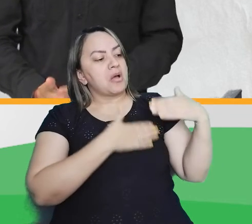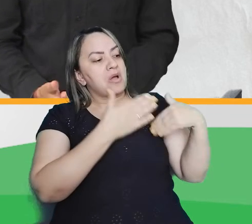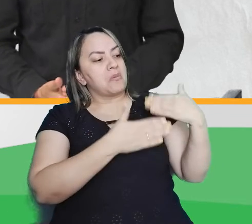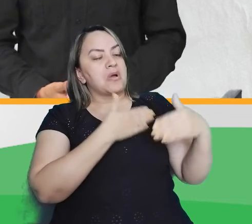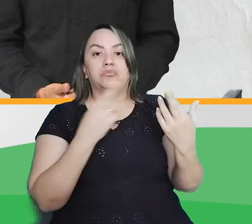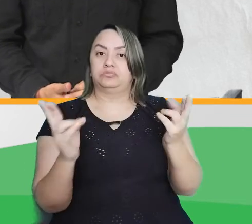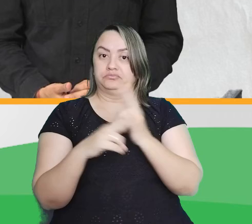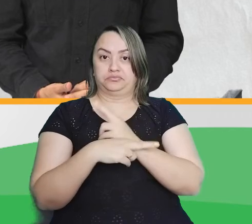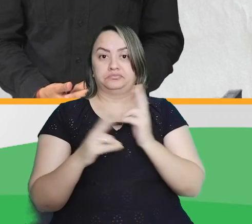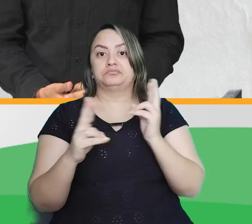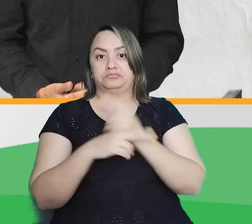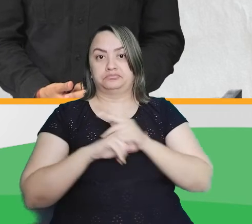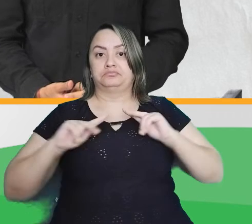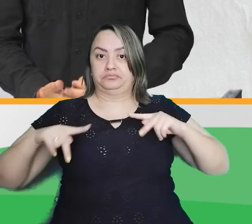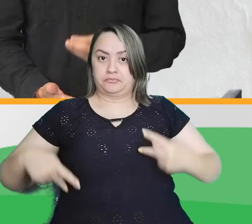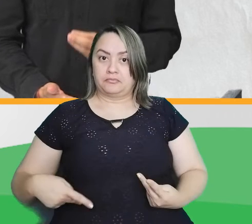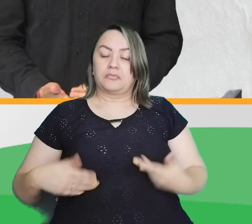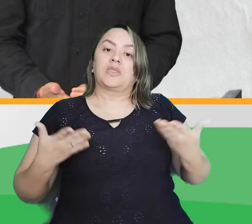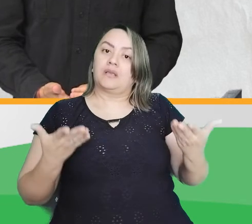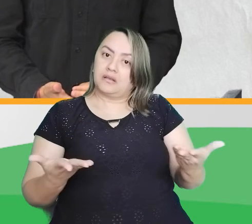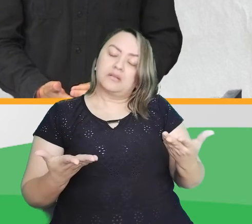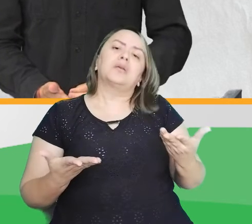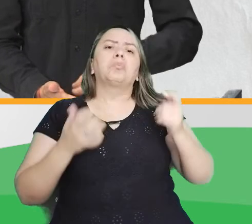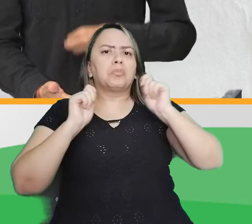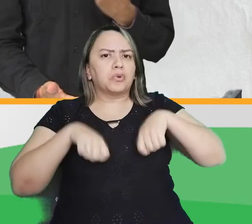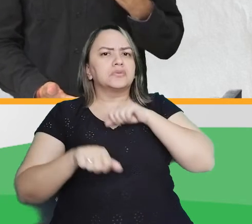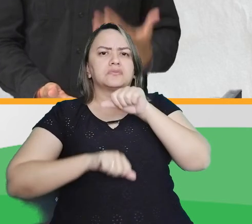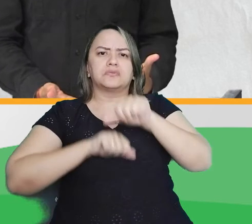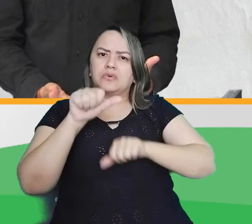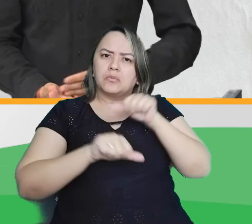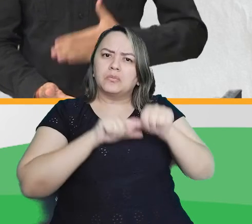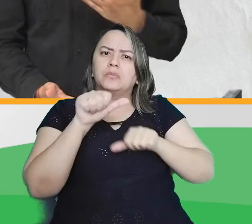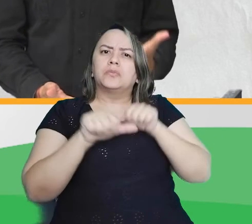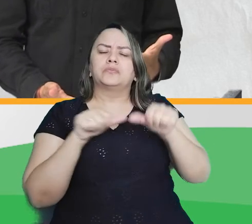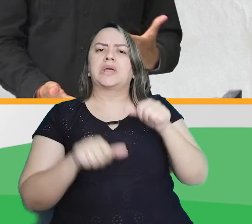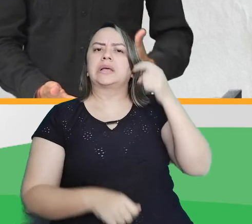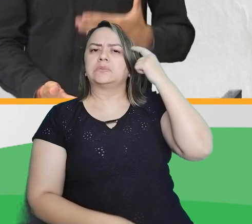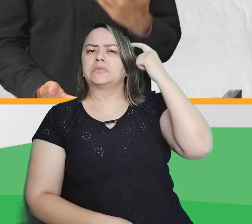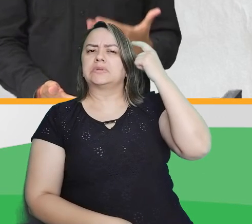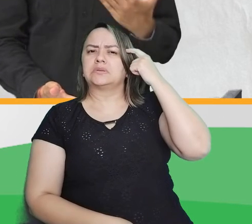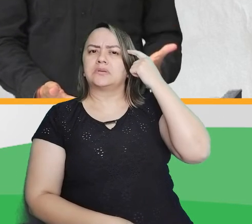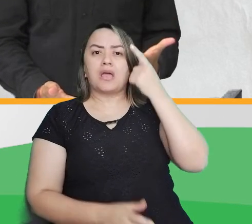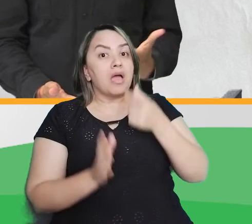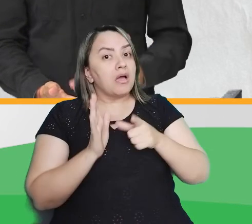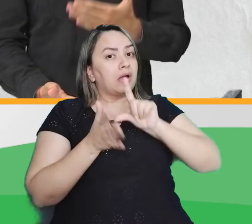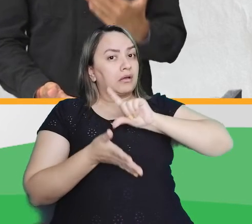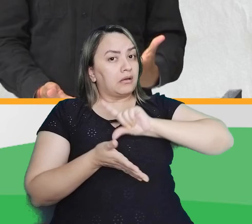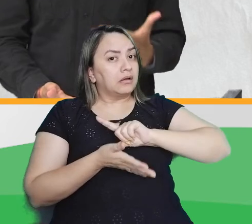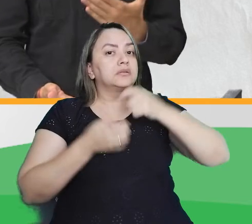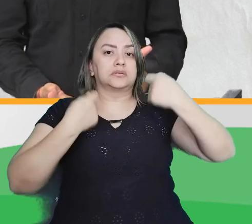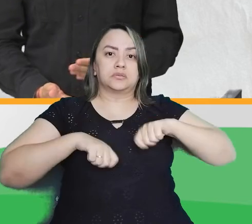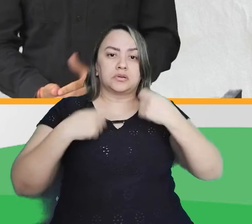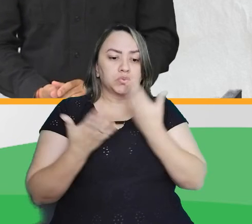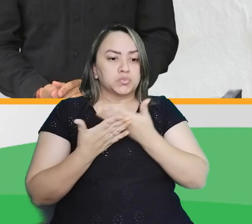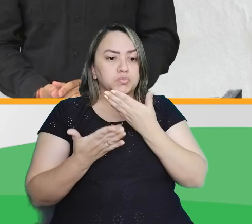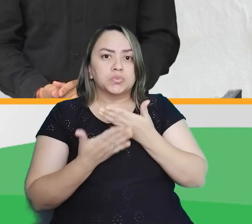claro que temos condições de transformá-lo. Precisamos antes nos informarmos, estudarmos e compreendermos como